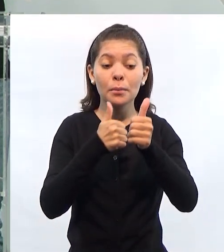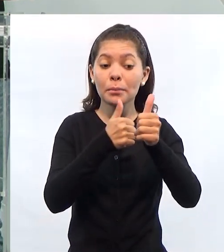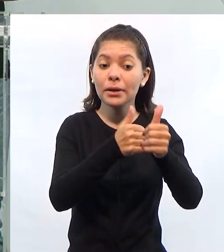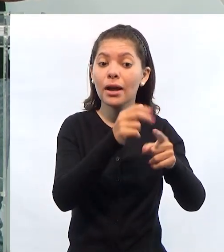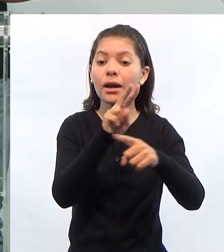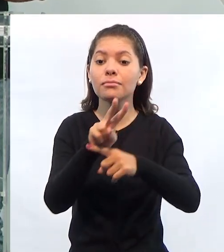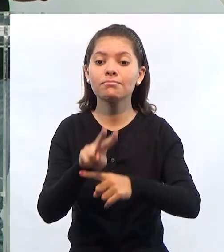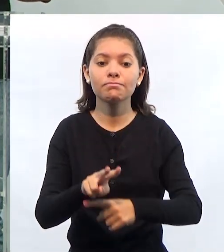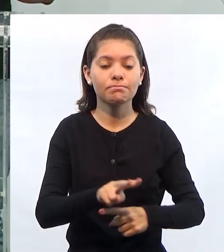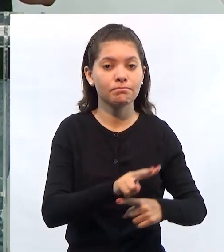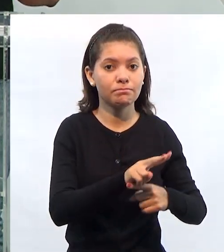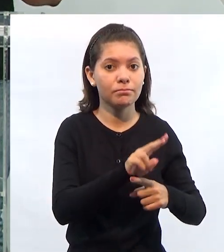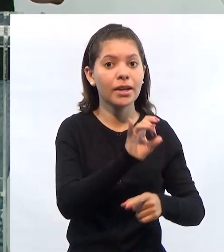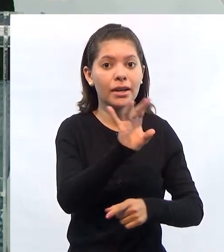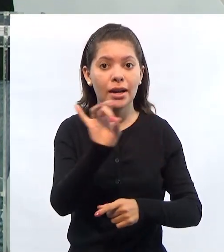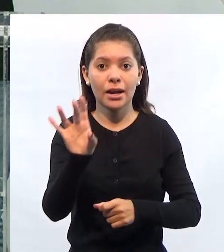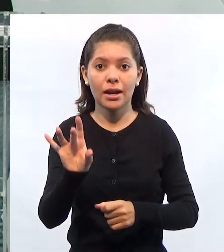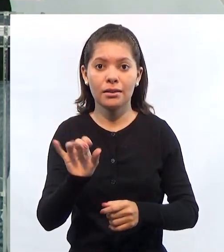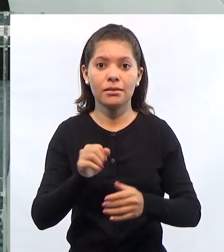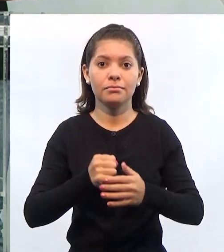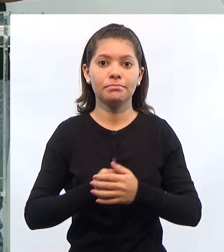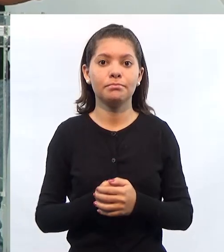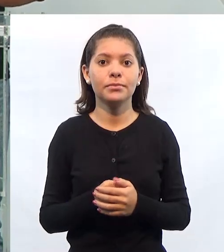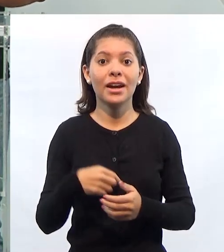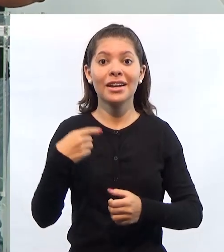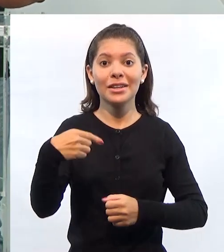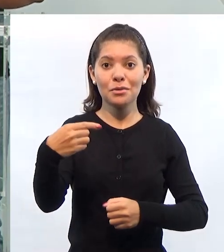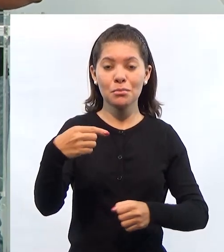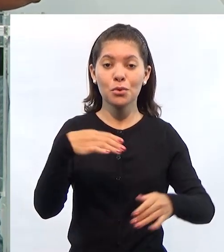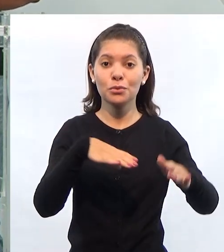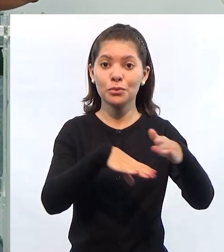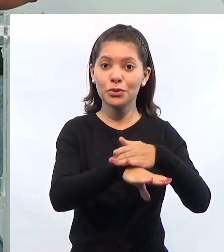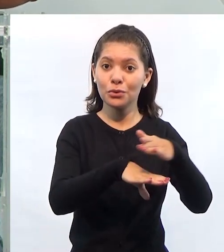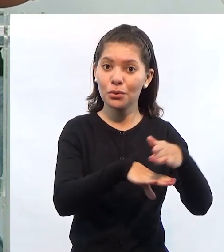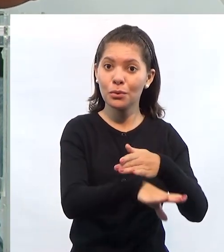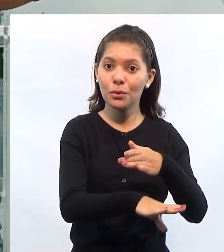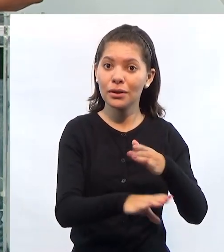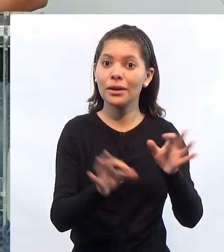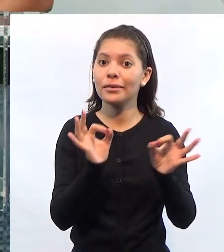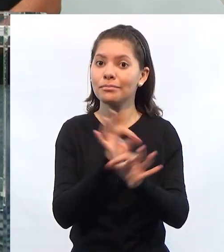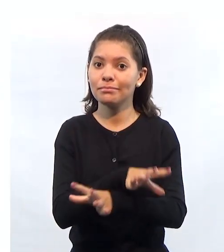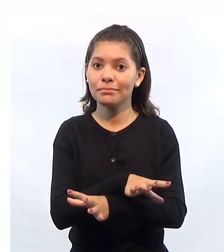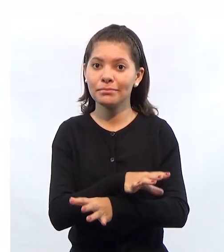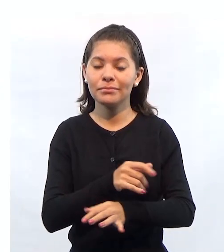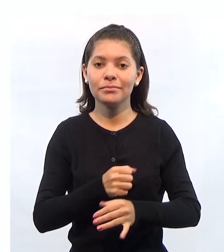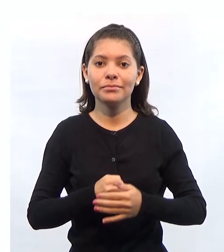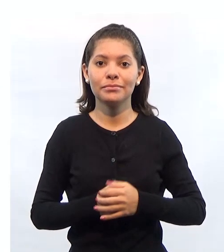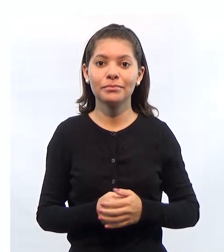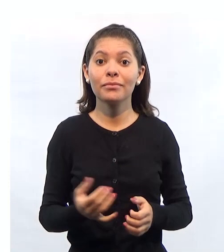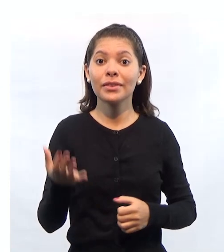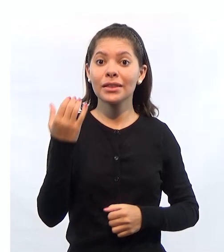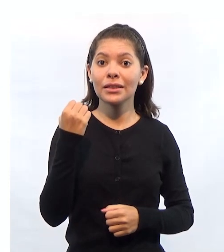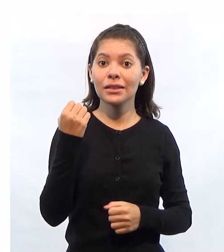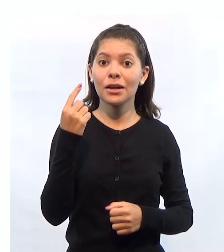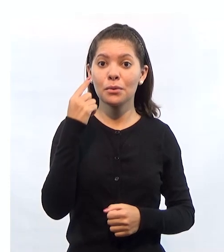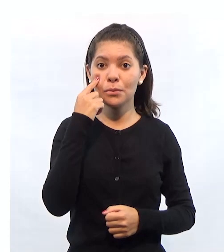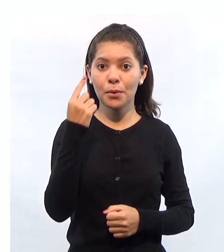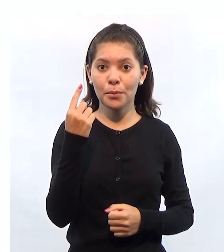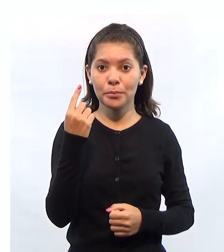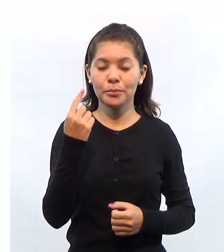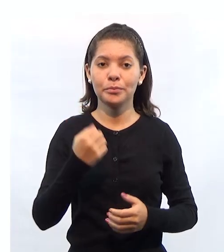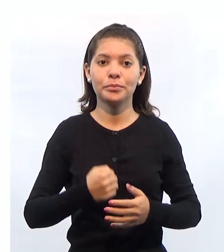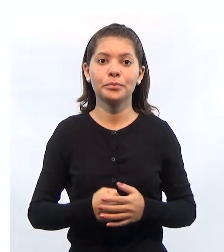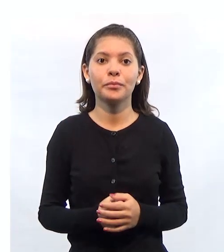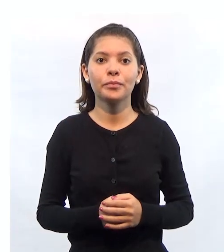em cada estágio, e depois os estoques de produtos acabados. Então vamos ver aqui alguns